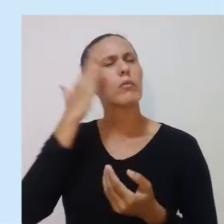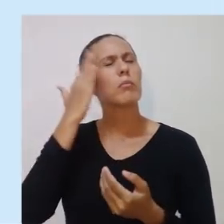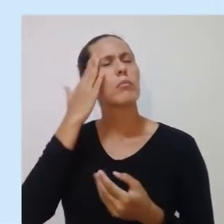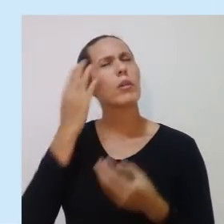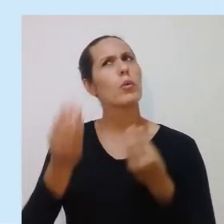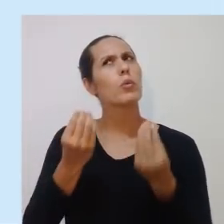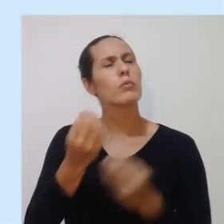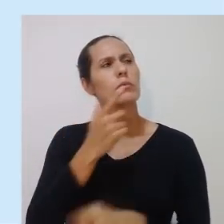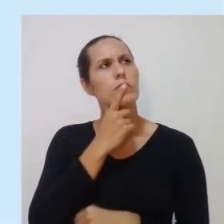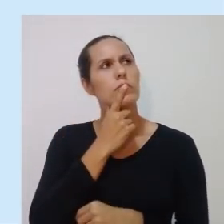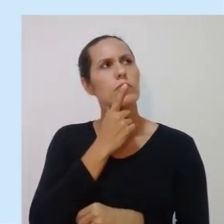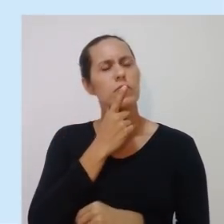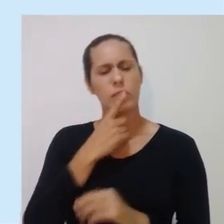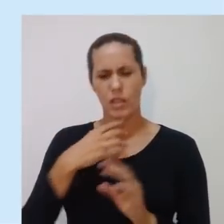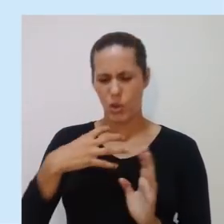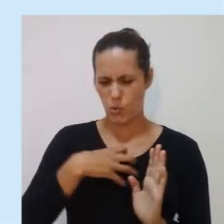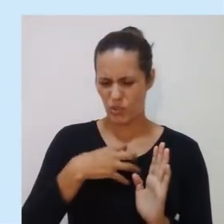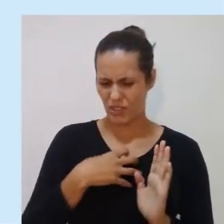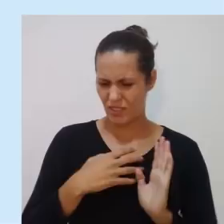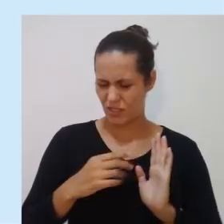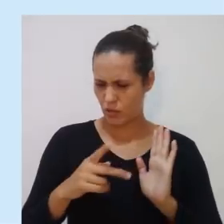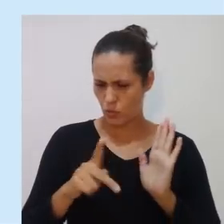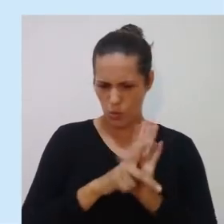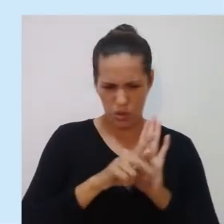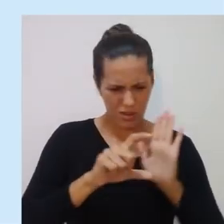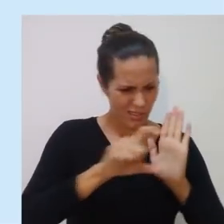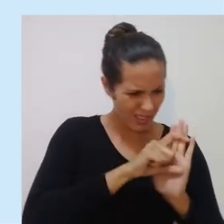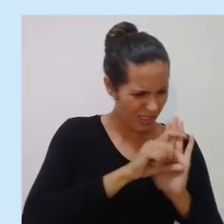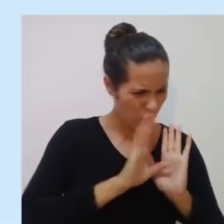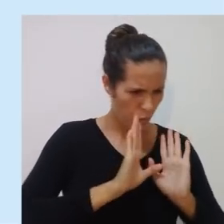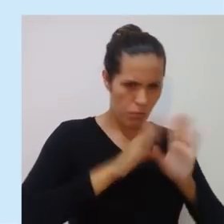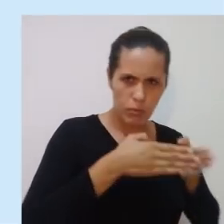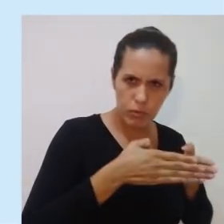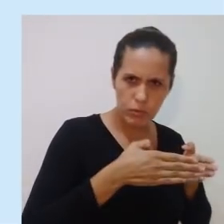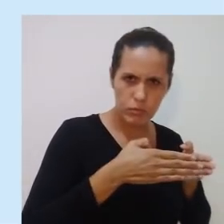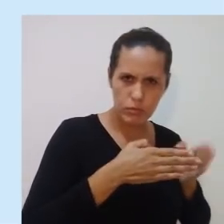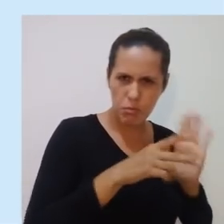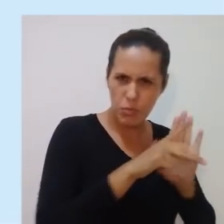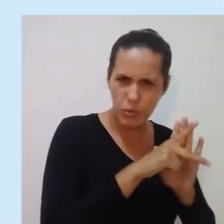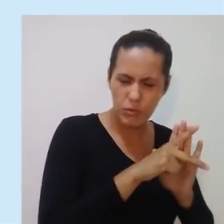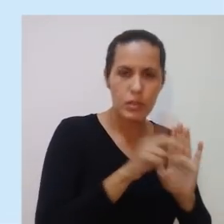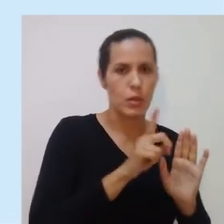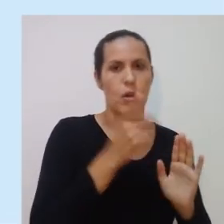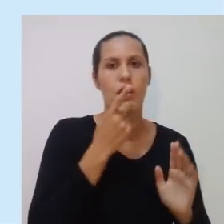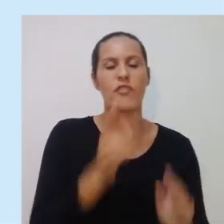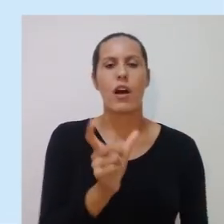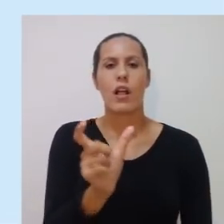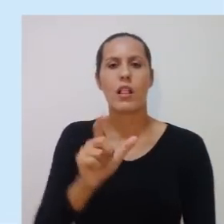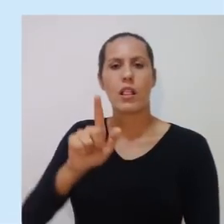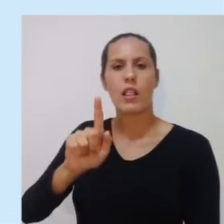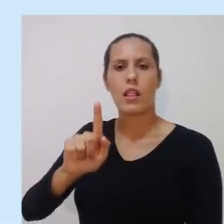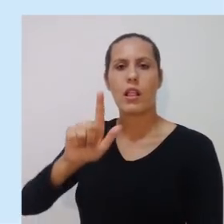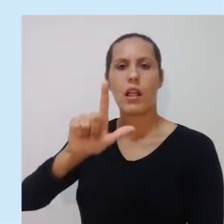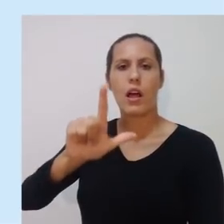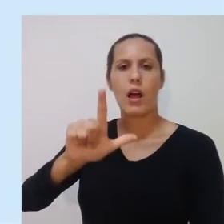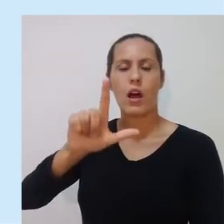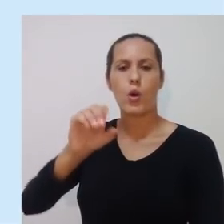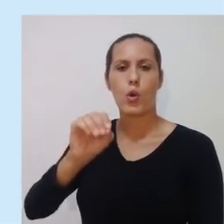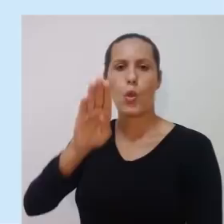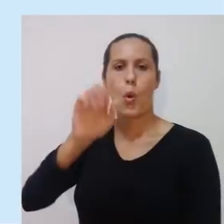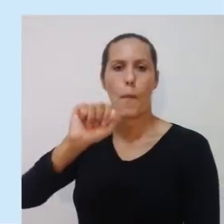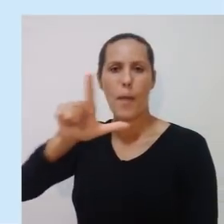entender isso? É um sentido específico de um parágrafo? Não. Quando fala de global, fala